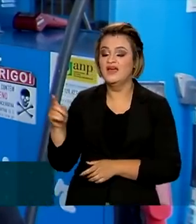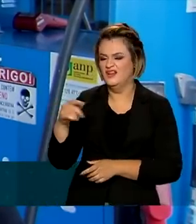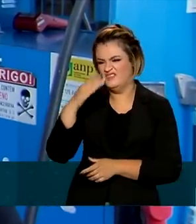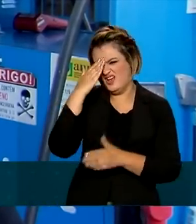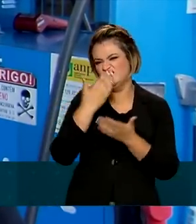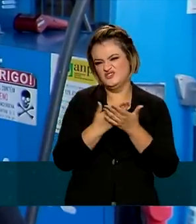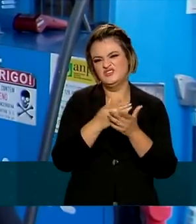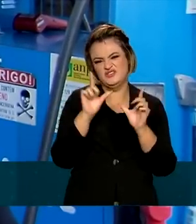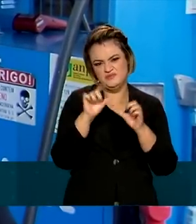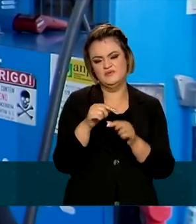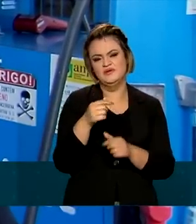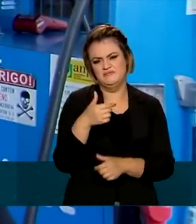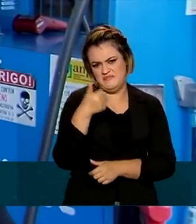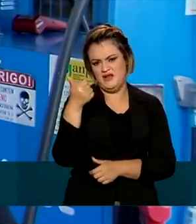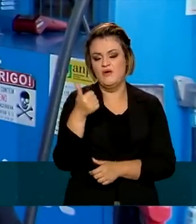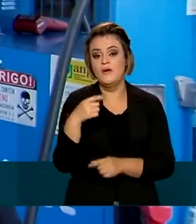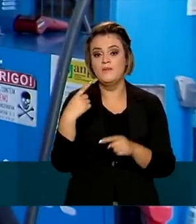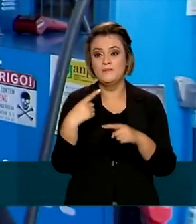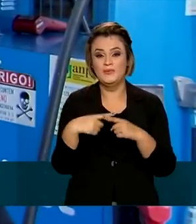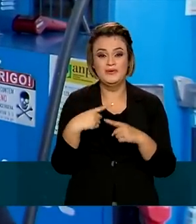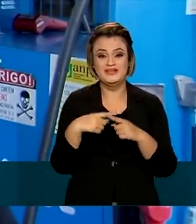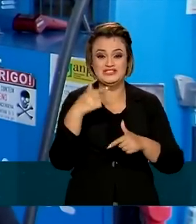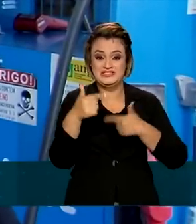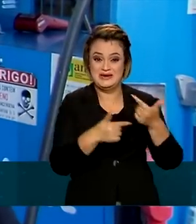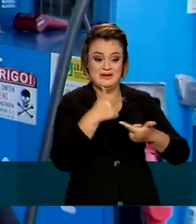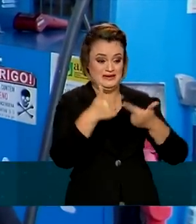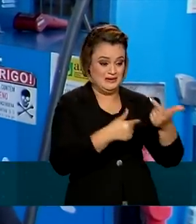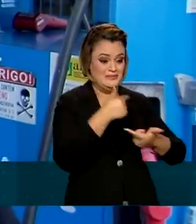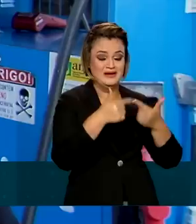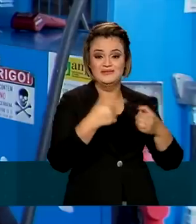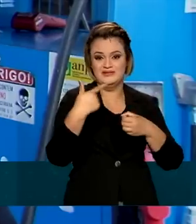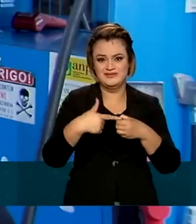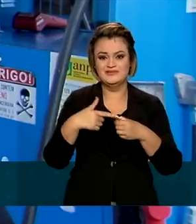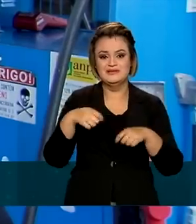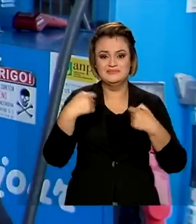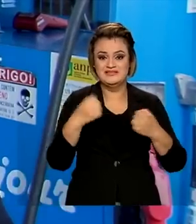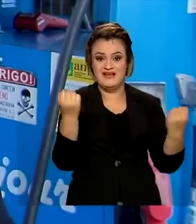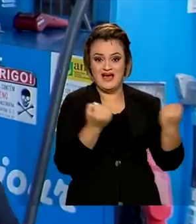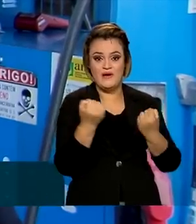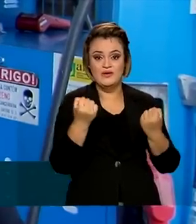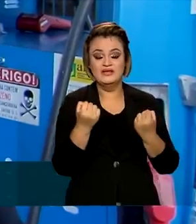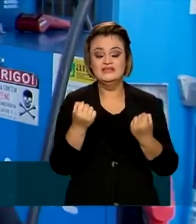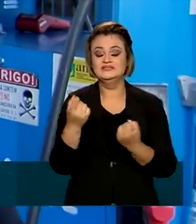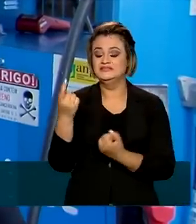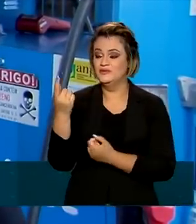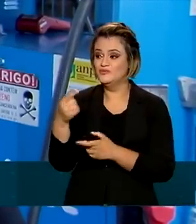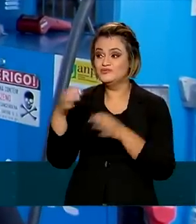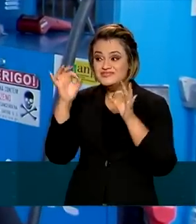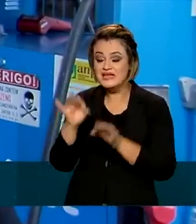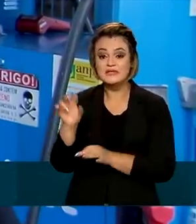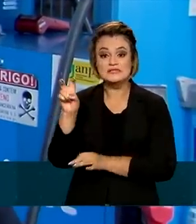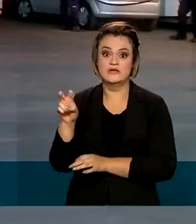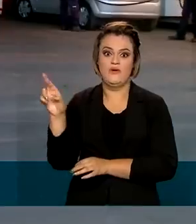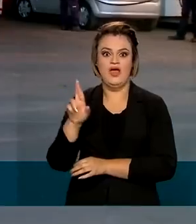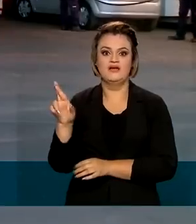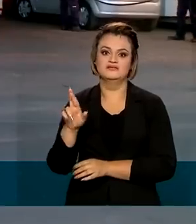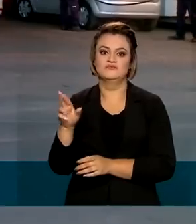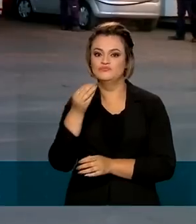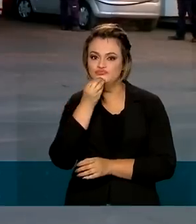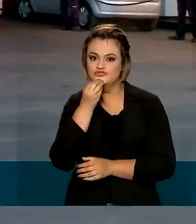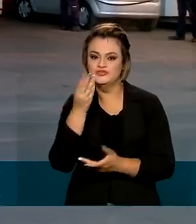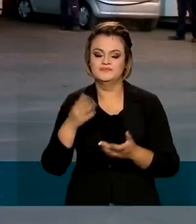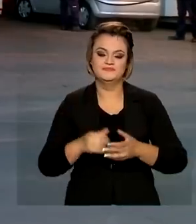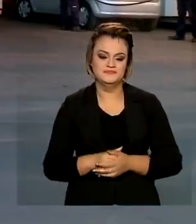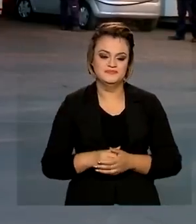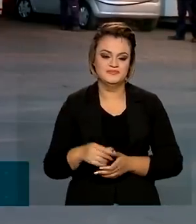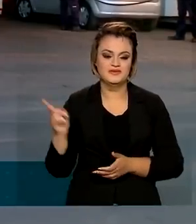pouco, porque a gente trabalhando com isso, a gasolina tem que estar abaixo de R$ 5. Aí dá para a gente trabalhar. Essa queda